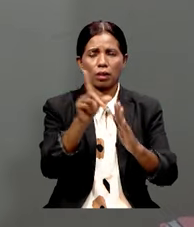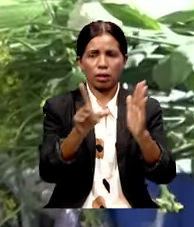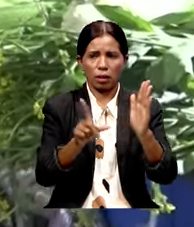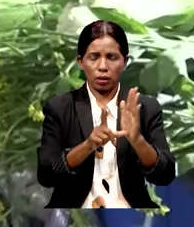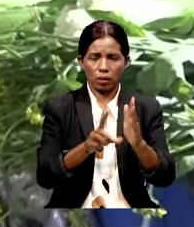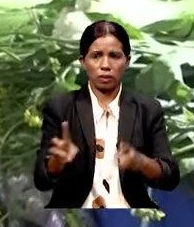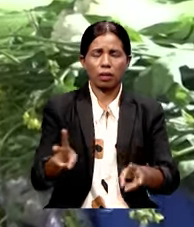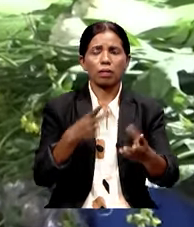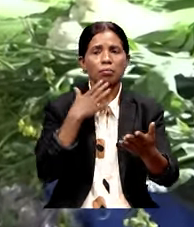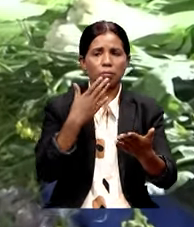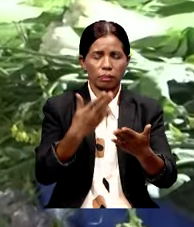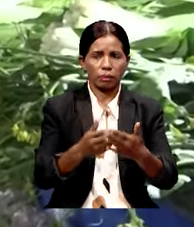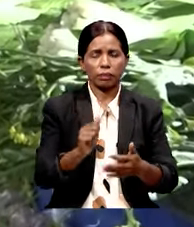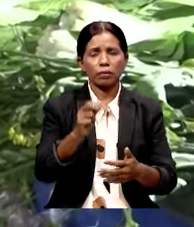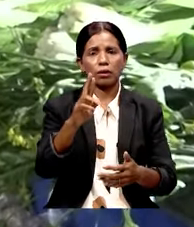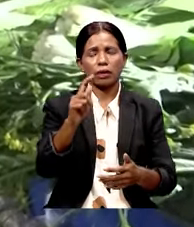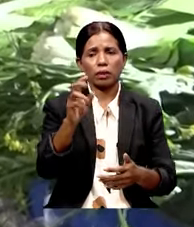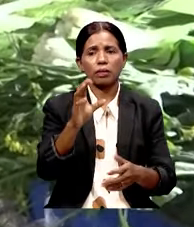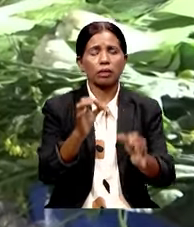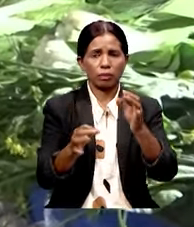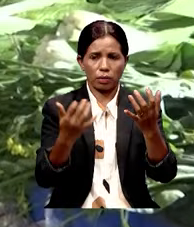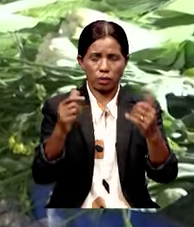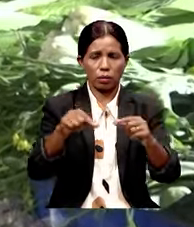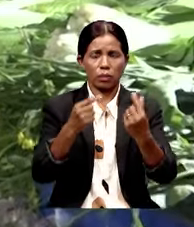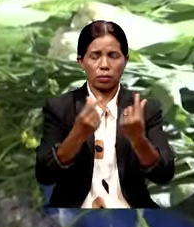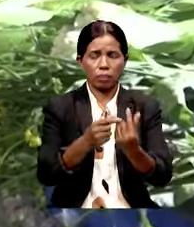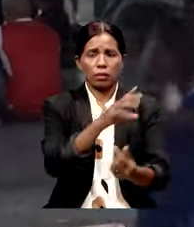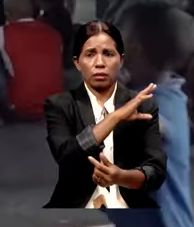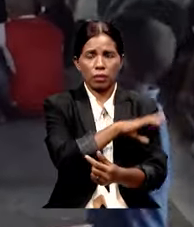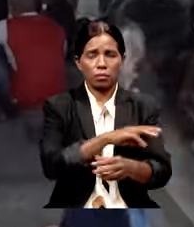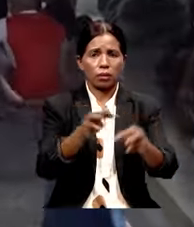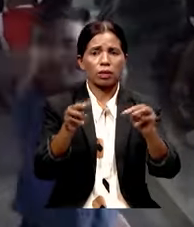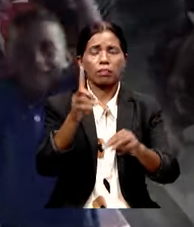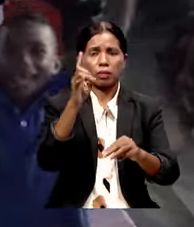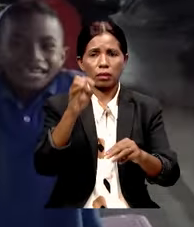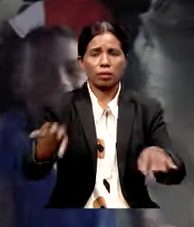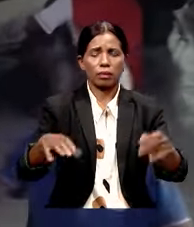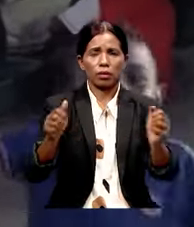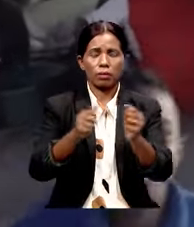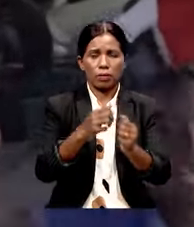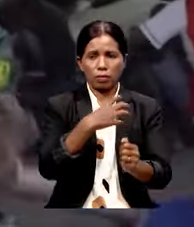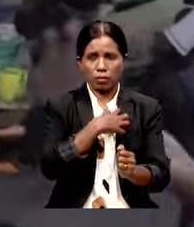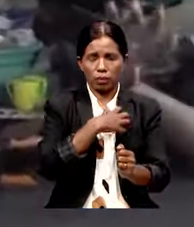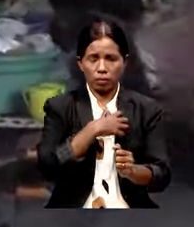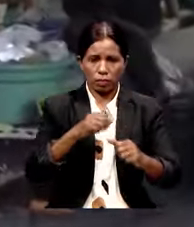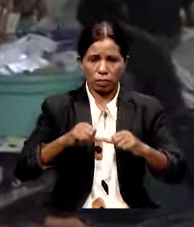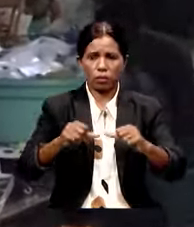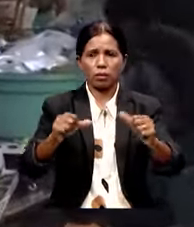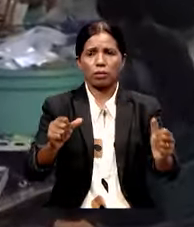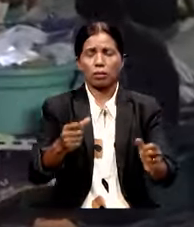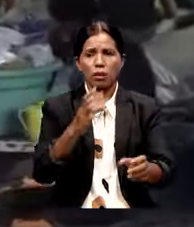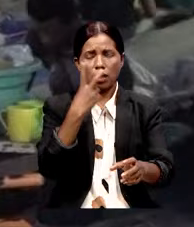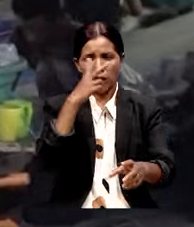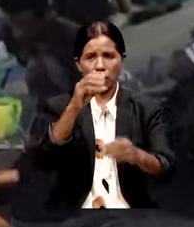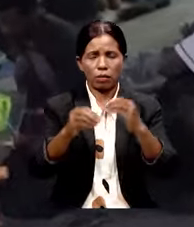dia. Arthur Henrique Satutan, mas que não é equipa guarda município dele, nebe serviço há muito com o Penitele, se continua a halo controlo